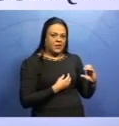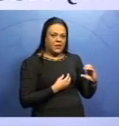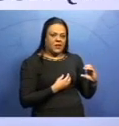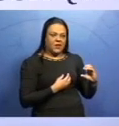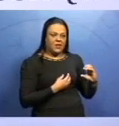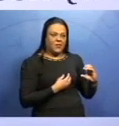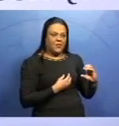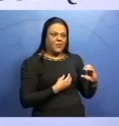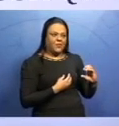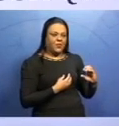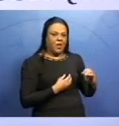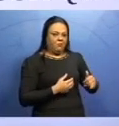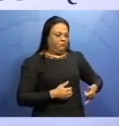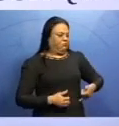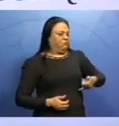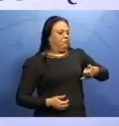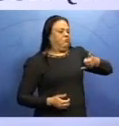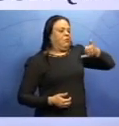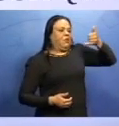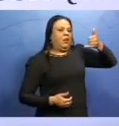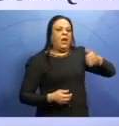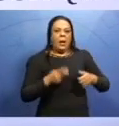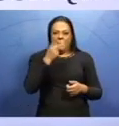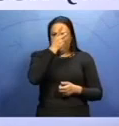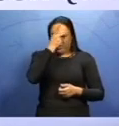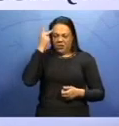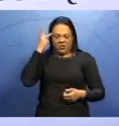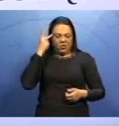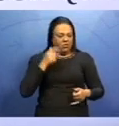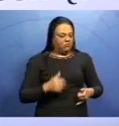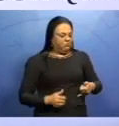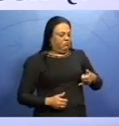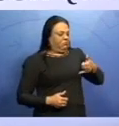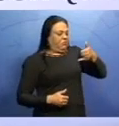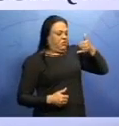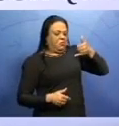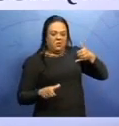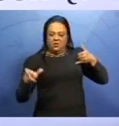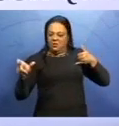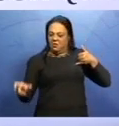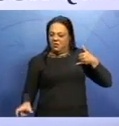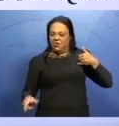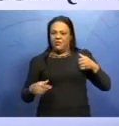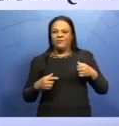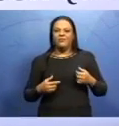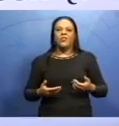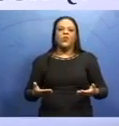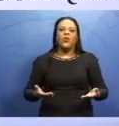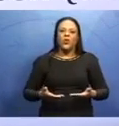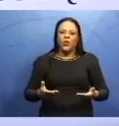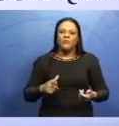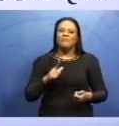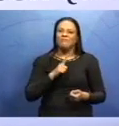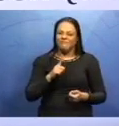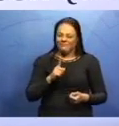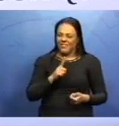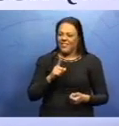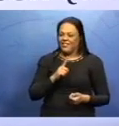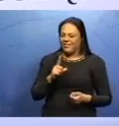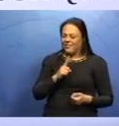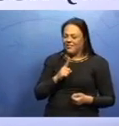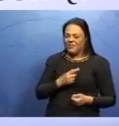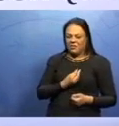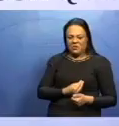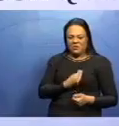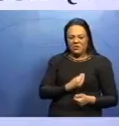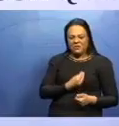Ou C. Superioridade, pessoa que se sente superior à outra. Hoje em dia a gente vê tanto isso, né, gente? Na nossa